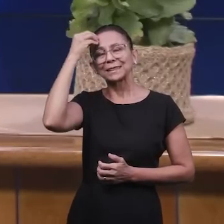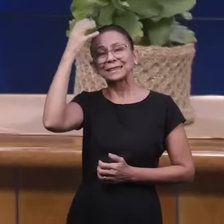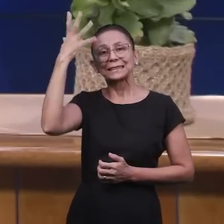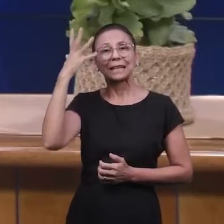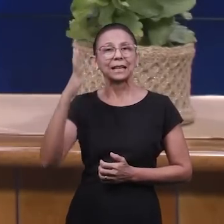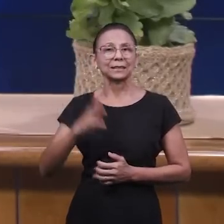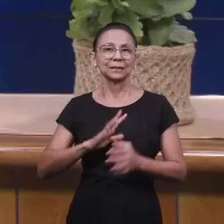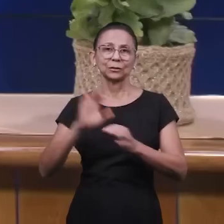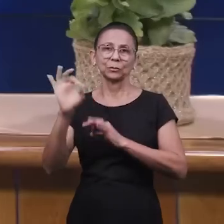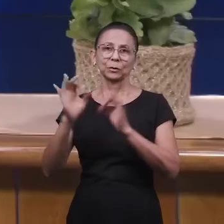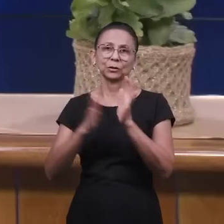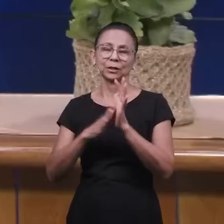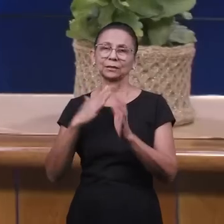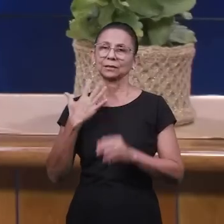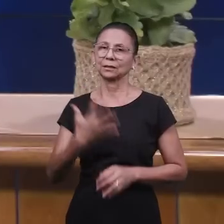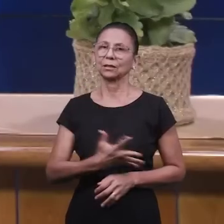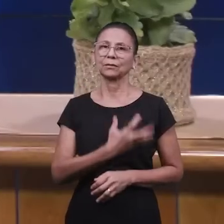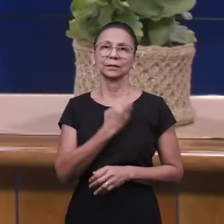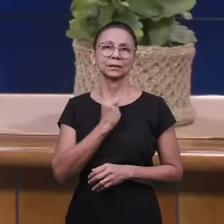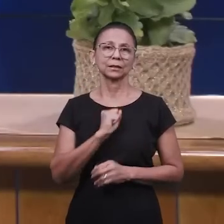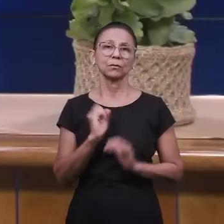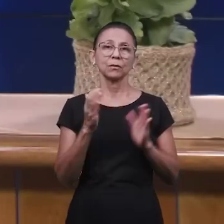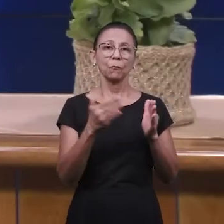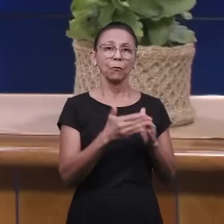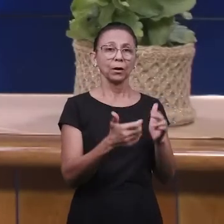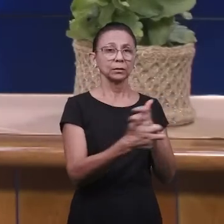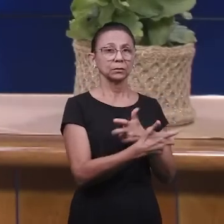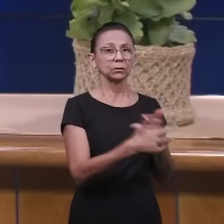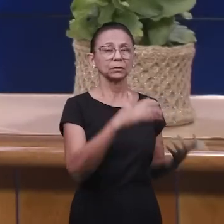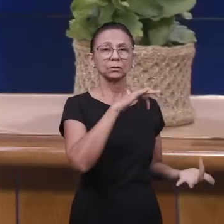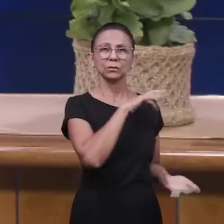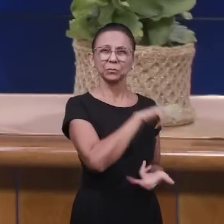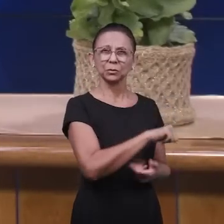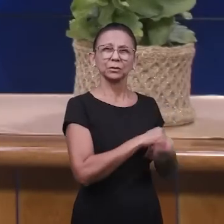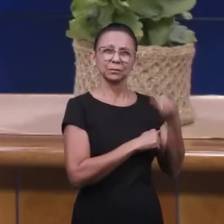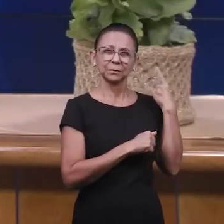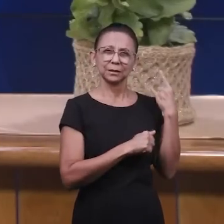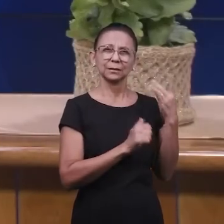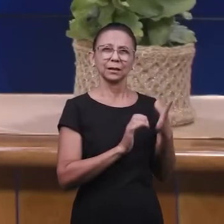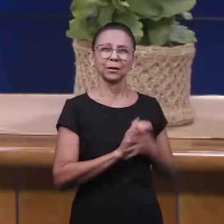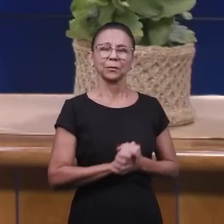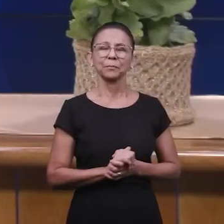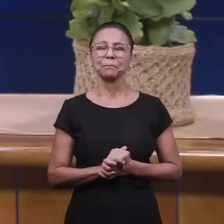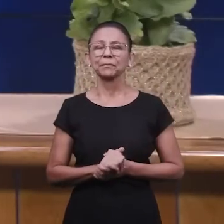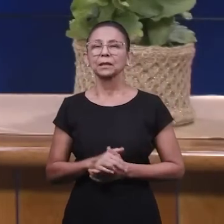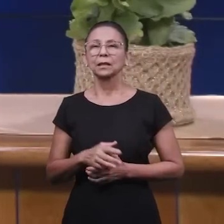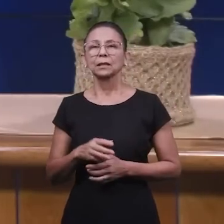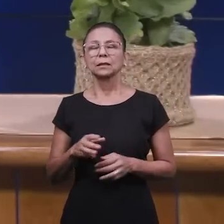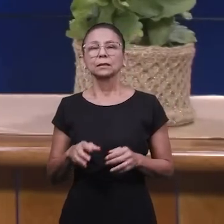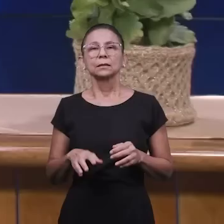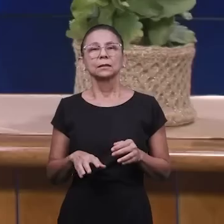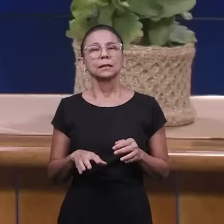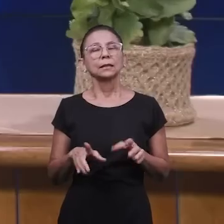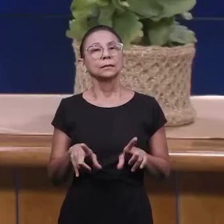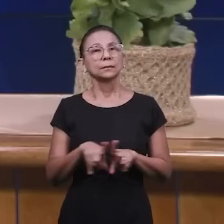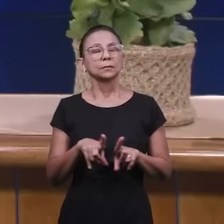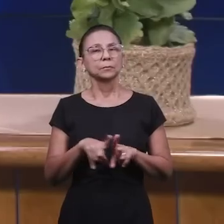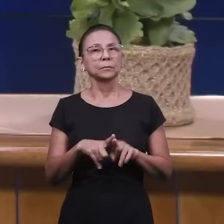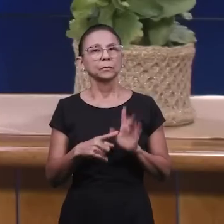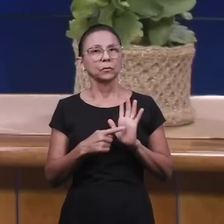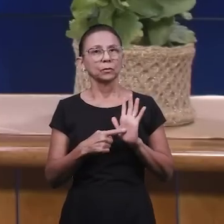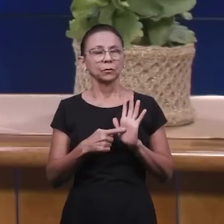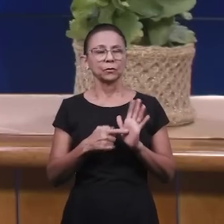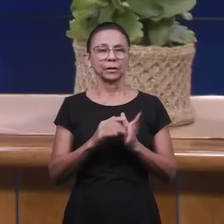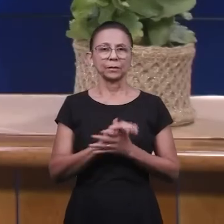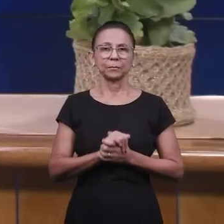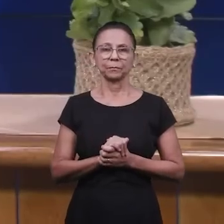existiam 5 loucas e 5 prudentes. Todas eram noivas, todas